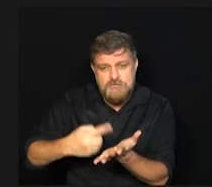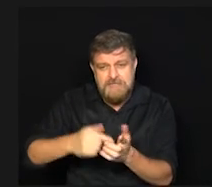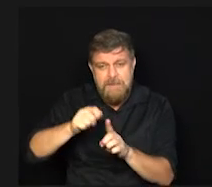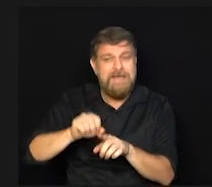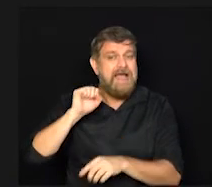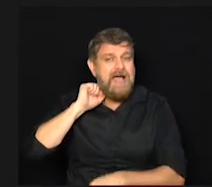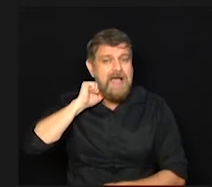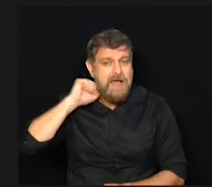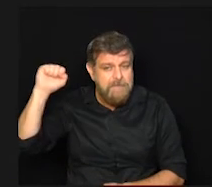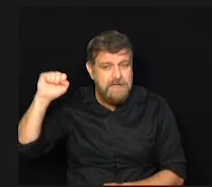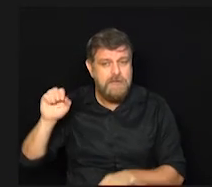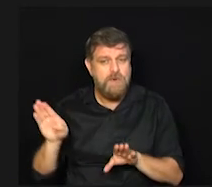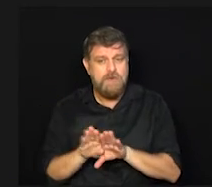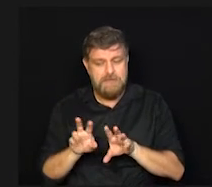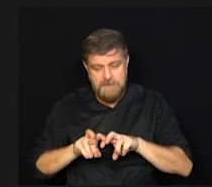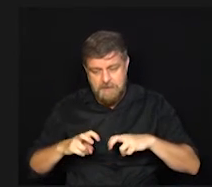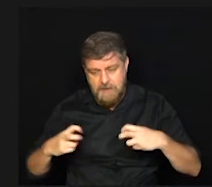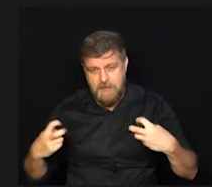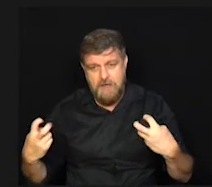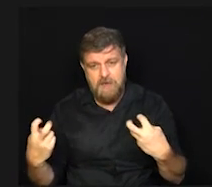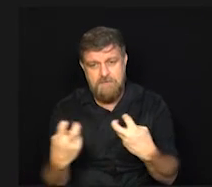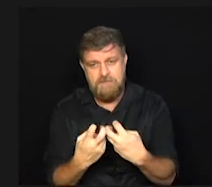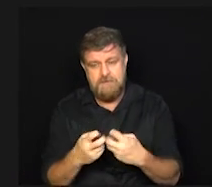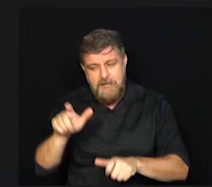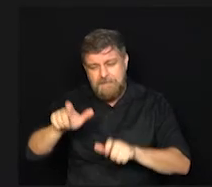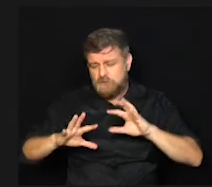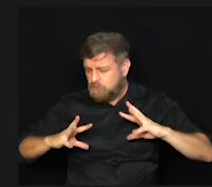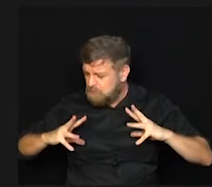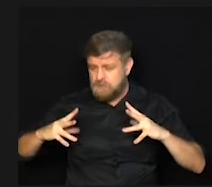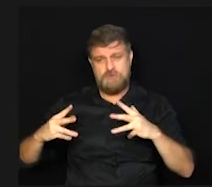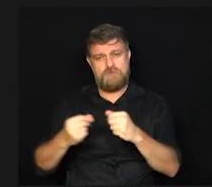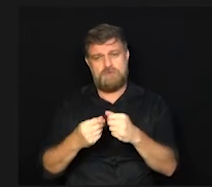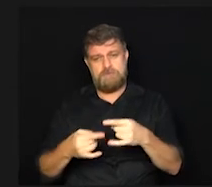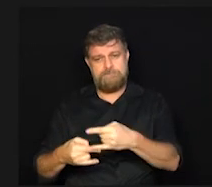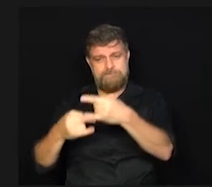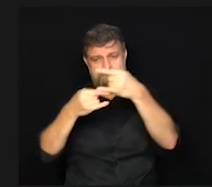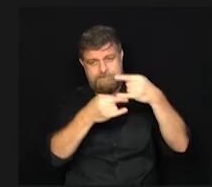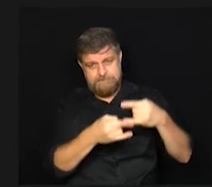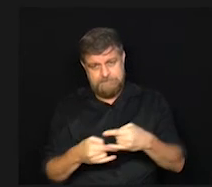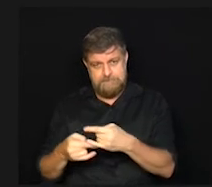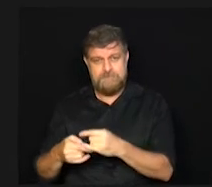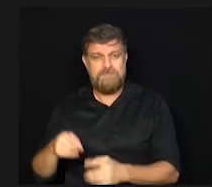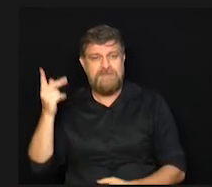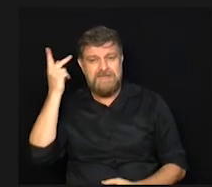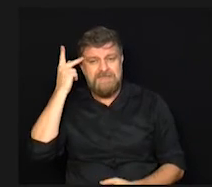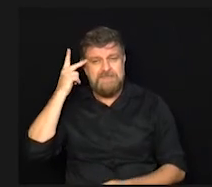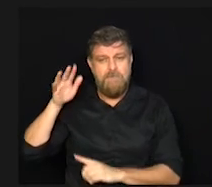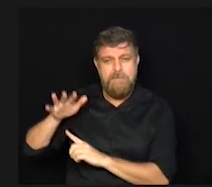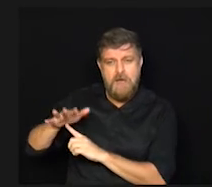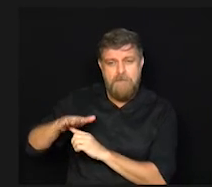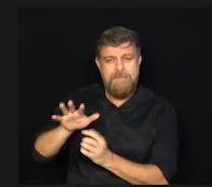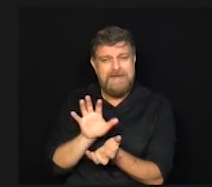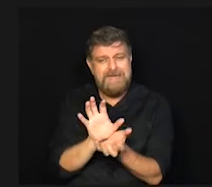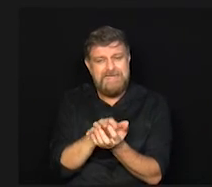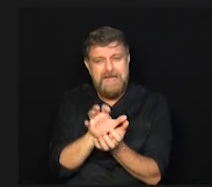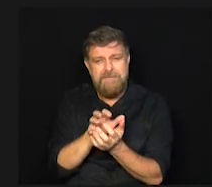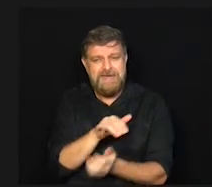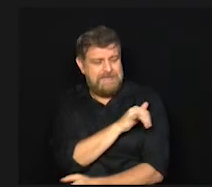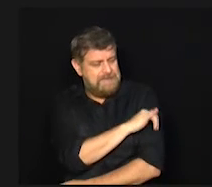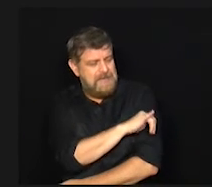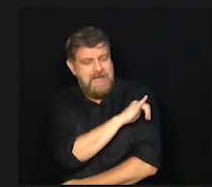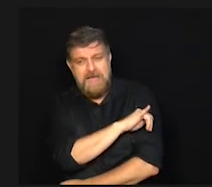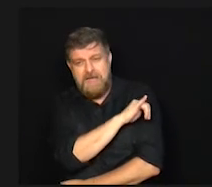abril e uma roda que vai agregar todo esse povo, né? São Paulo, Paraná, Pernambuco,